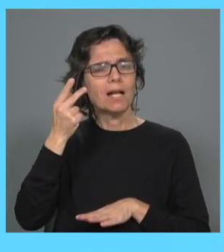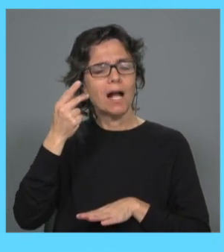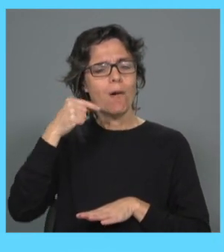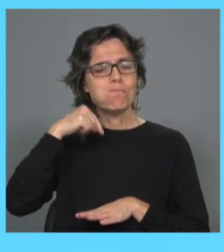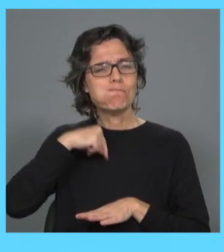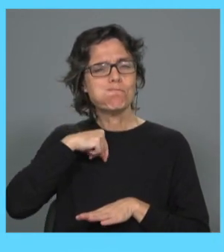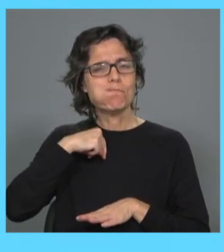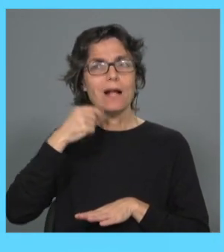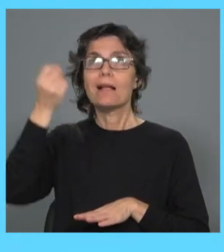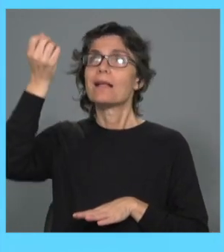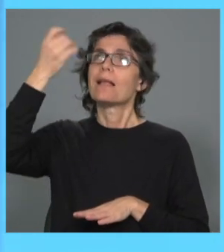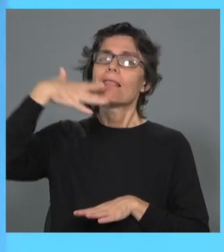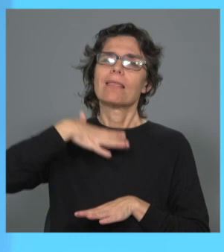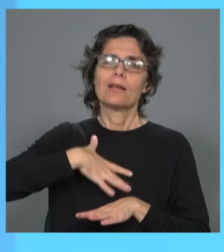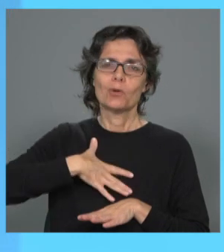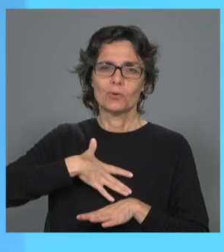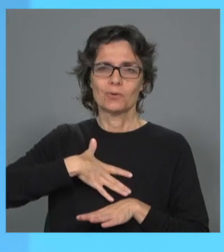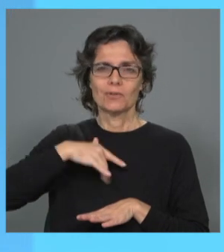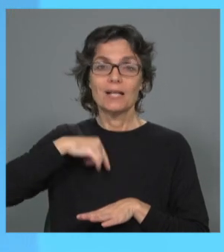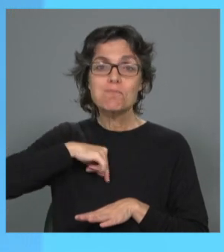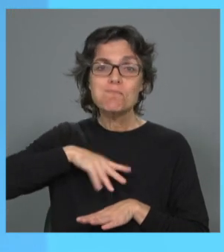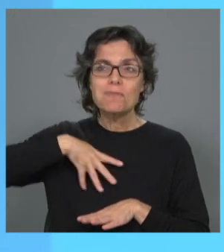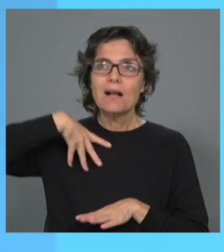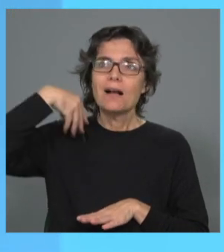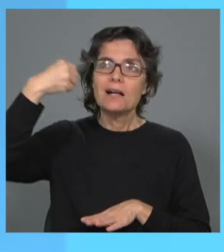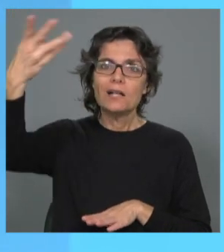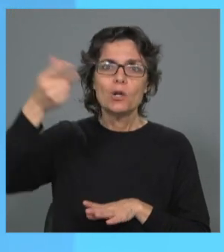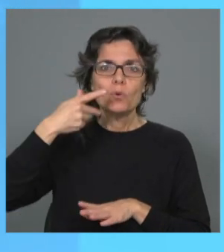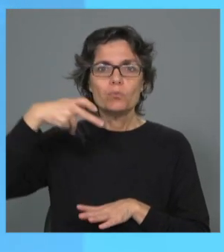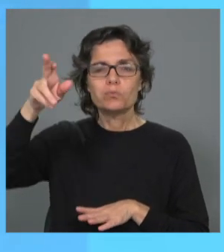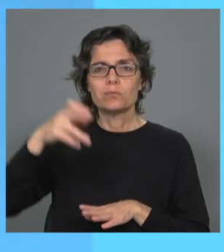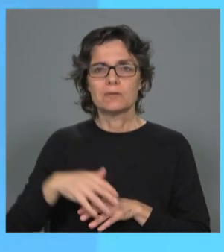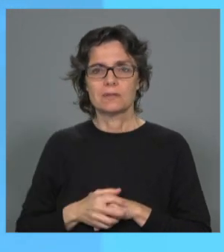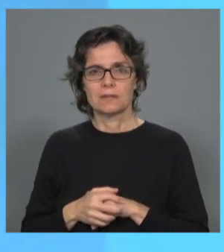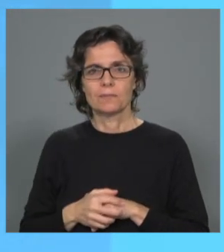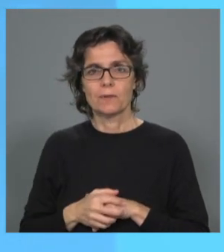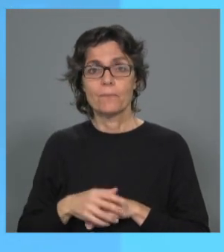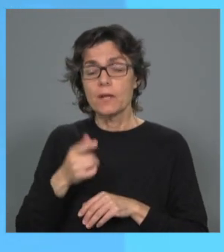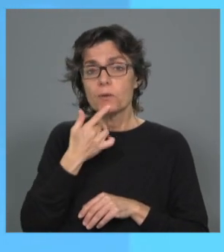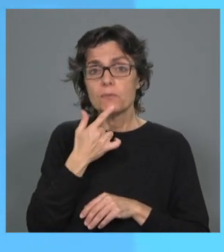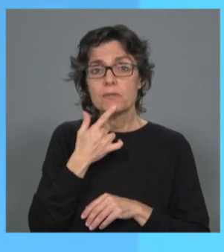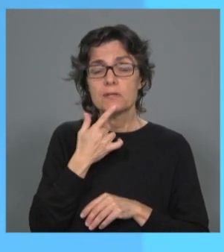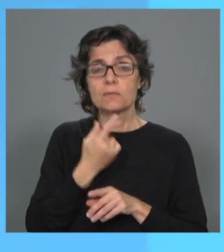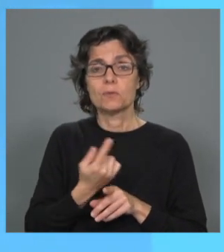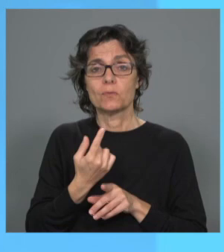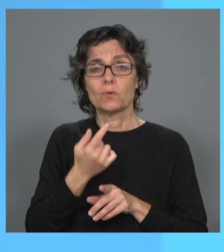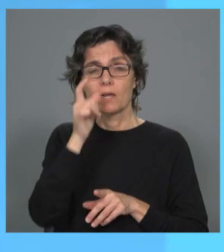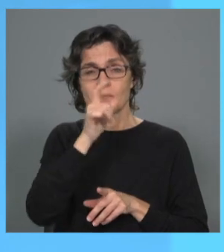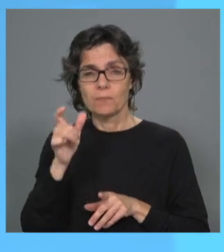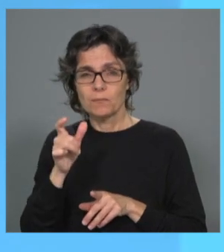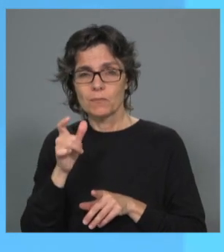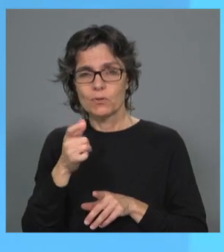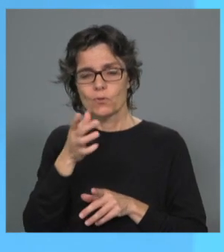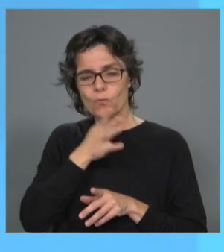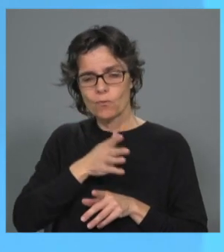acho que isto que é extraordinário, porque eu percebo, até nas ânsias e nos desejos e na profundidade que as pessoas vão dizendo, que